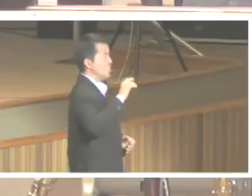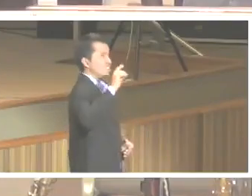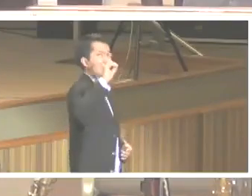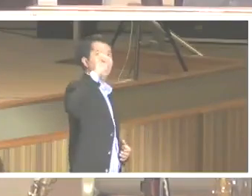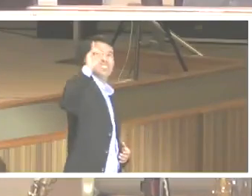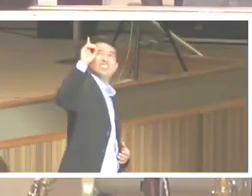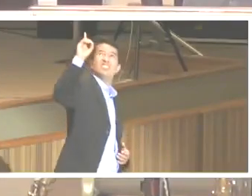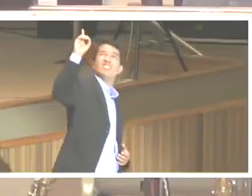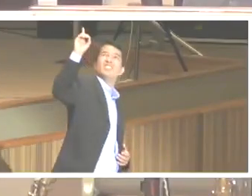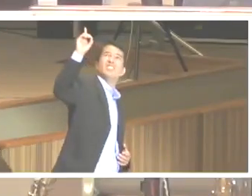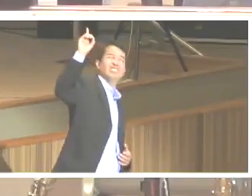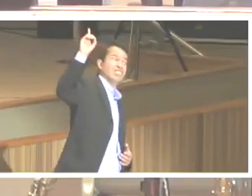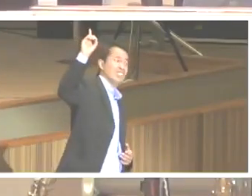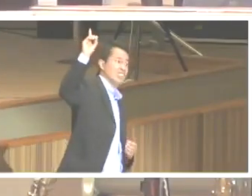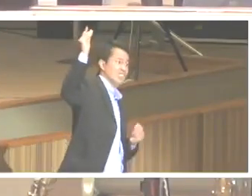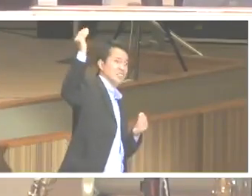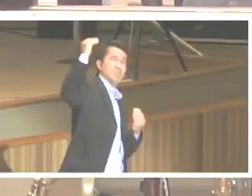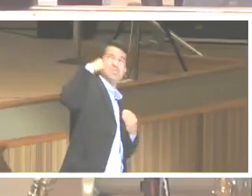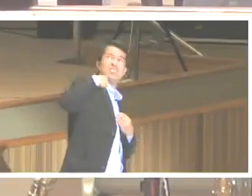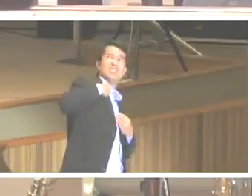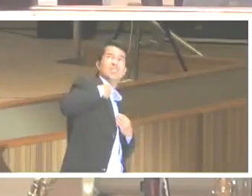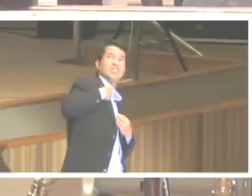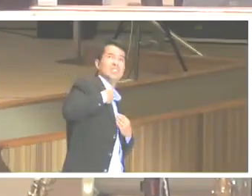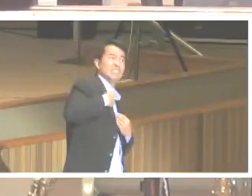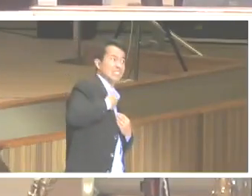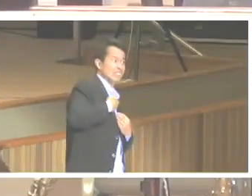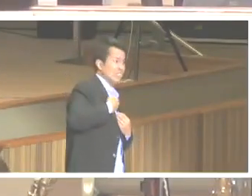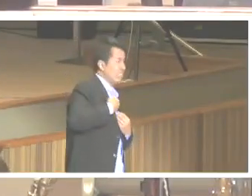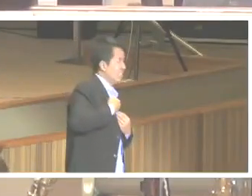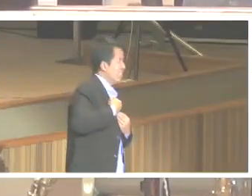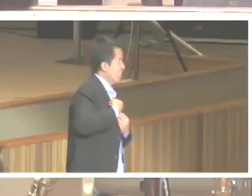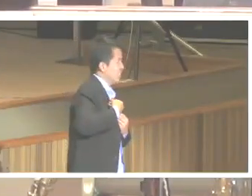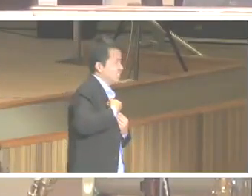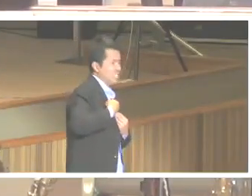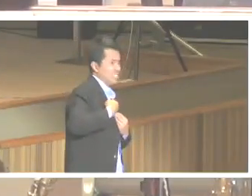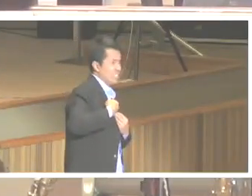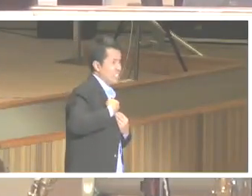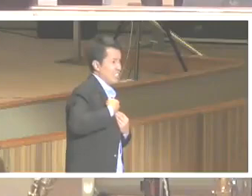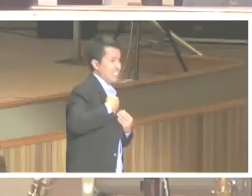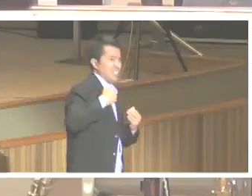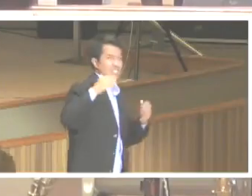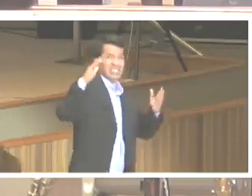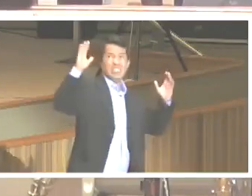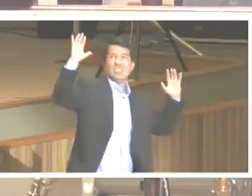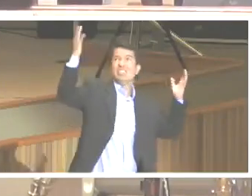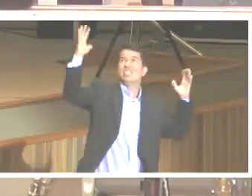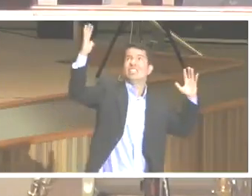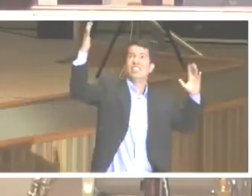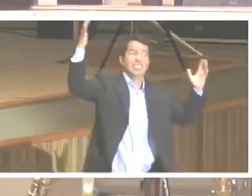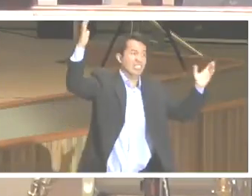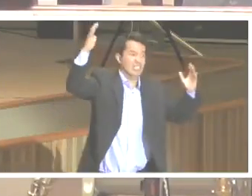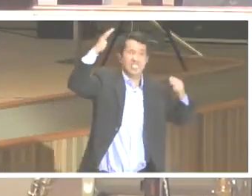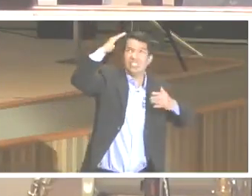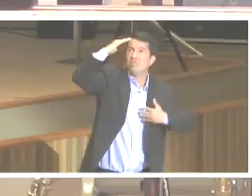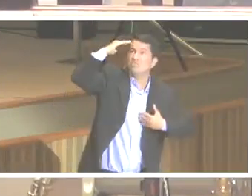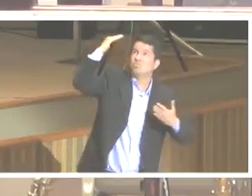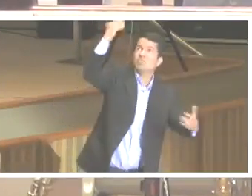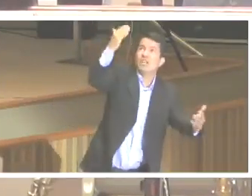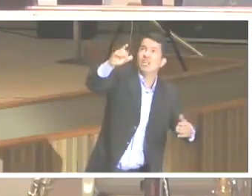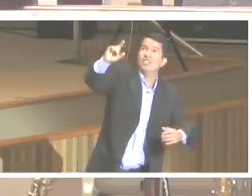porque é ser sócio de deus é participar do projeto de deus e ele cuida dos nossos